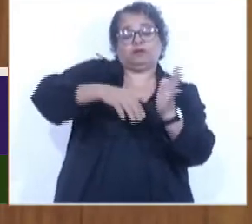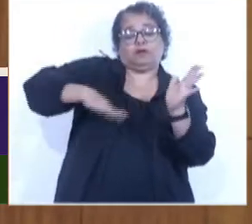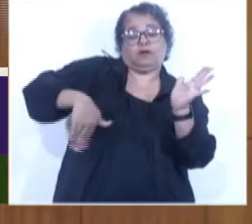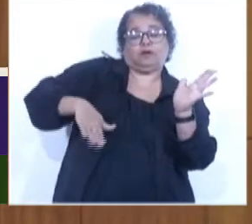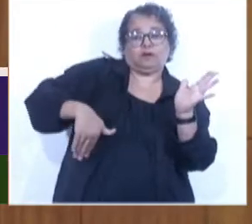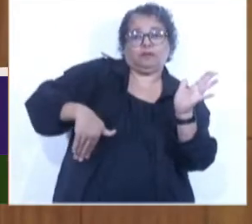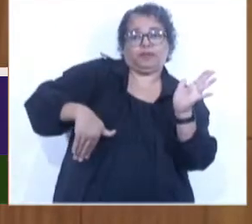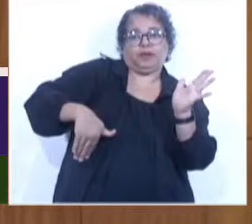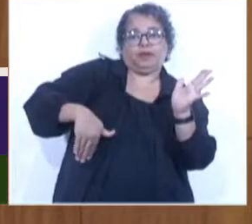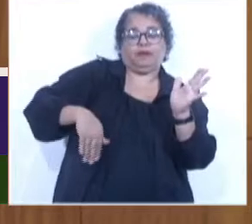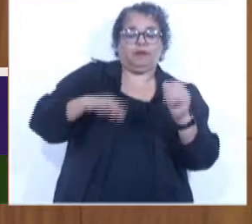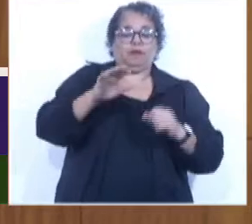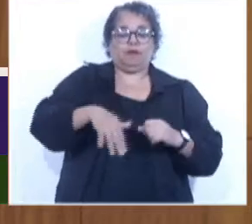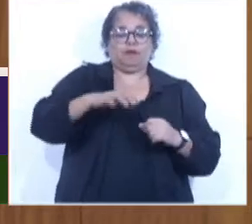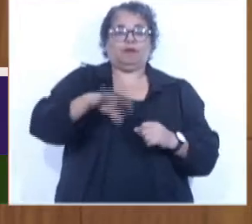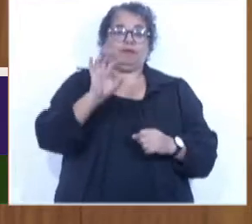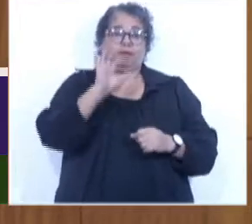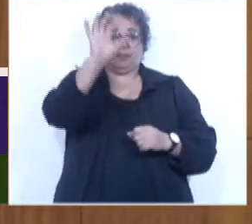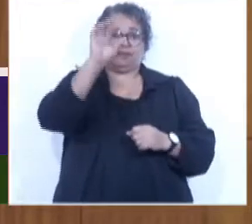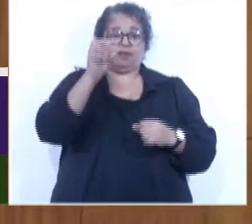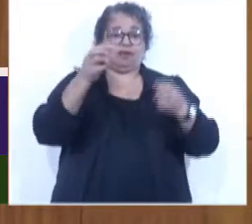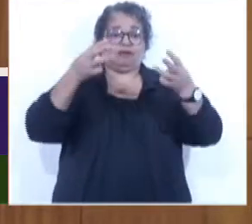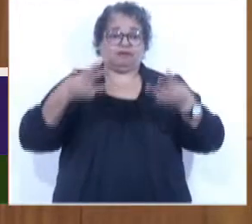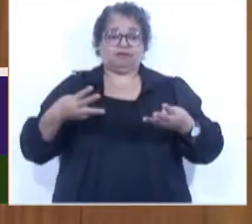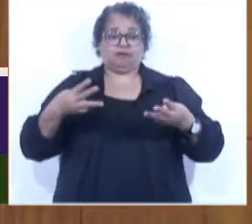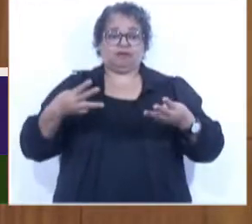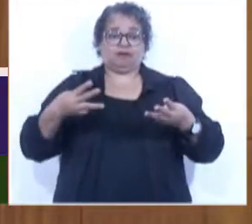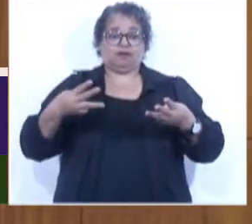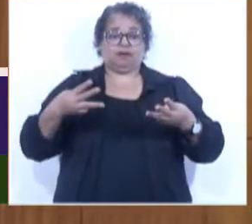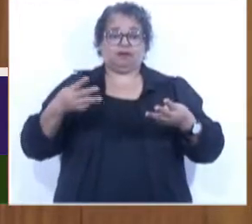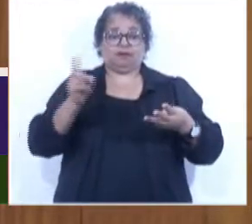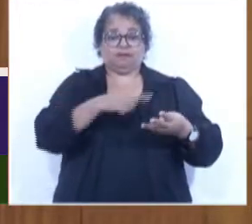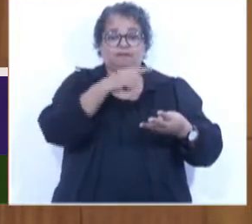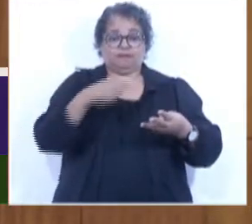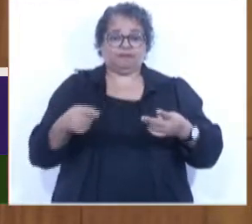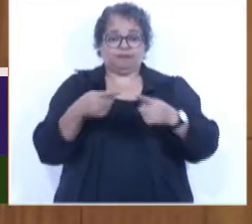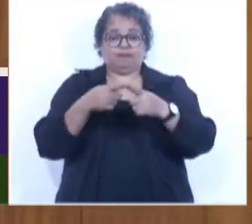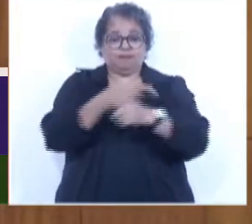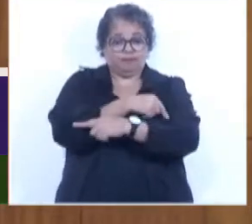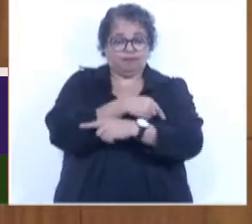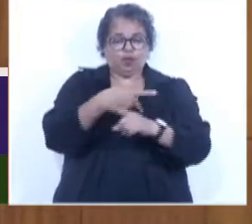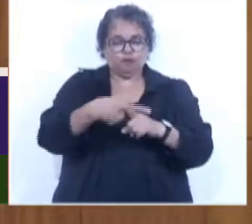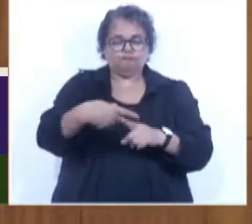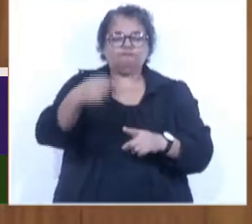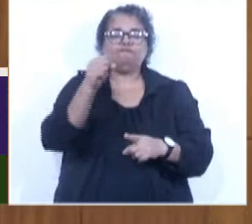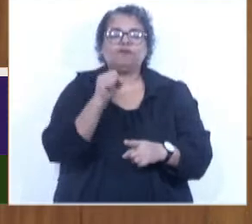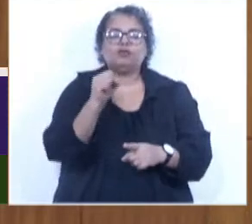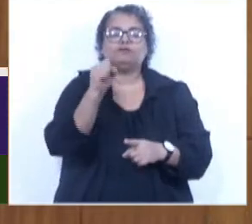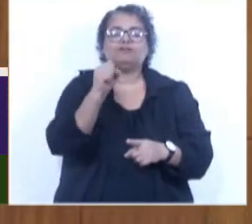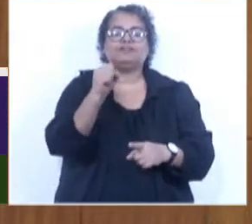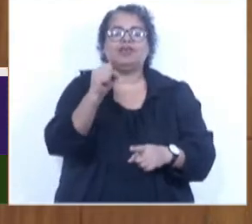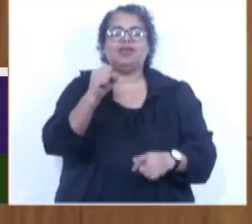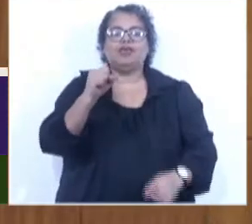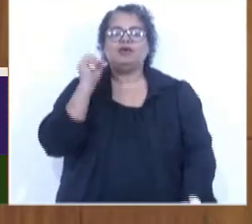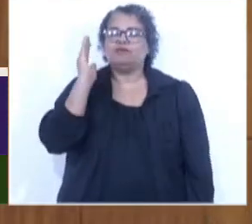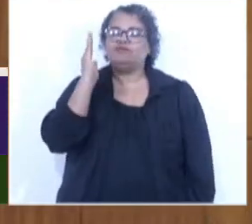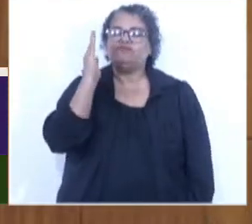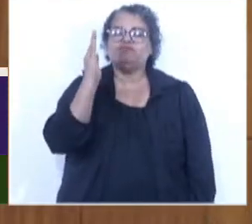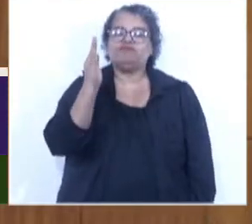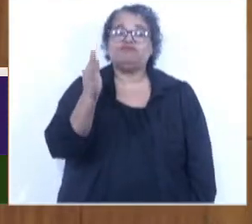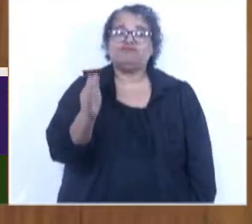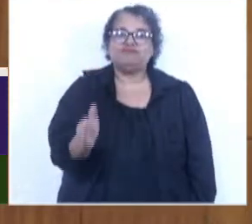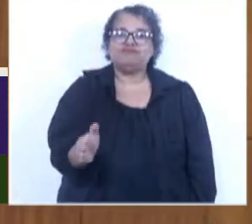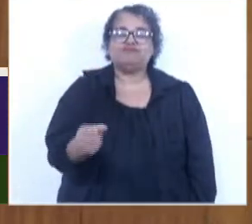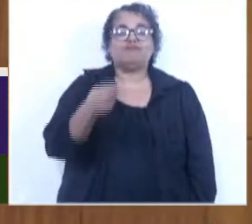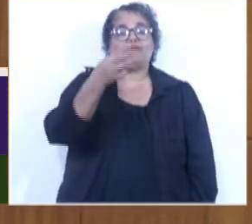basquete 3 por 3 campeã Invicta campeãs invictas do basquete 3 por